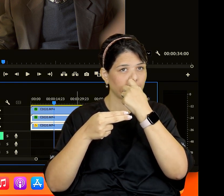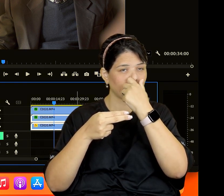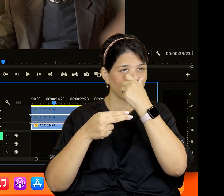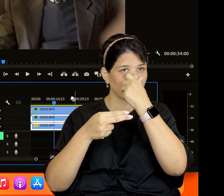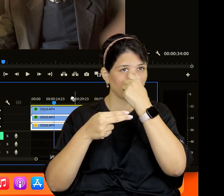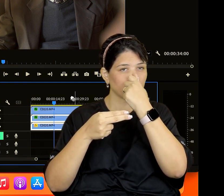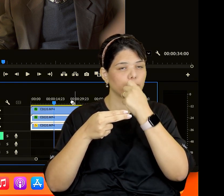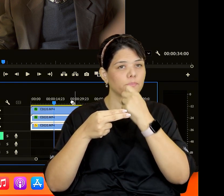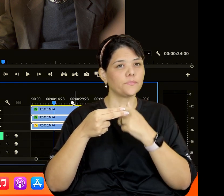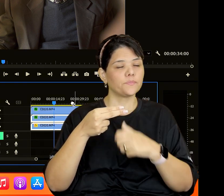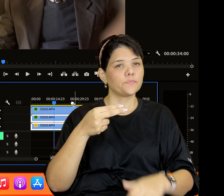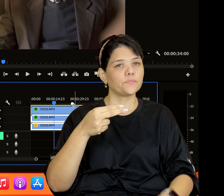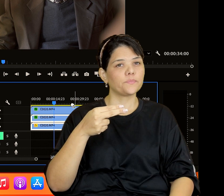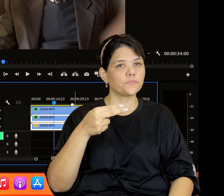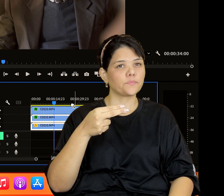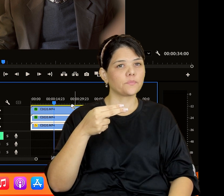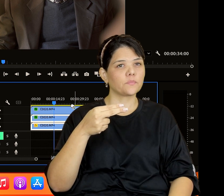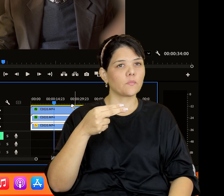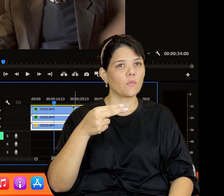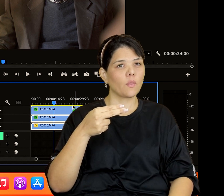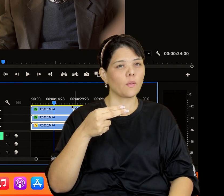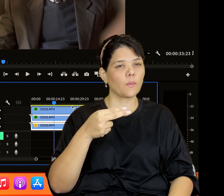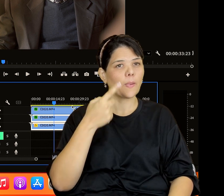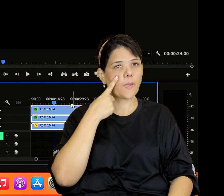tudo pra cima.